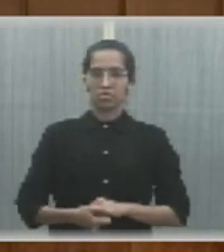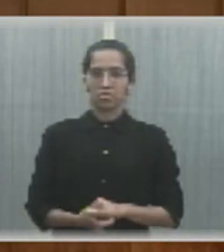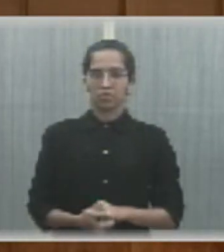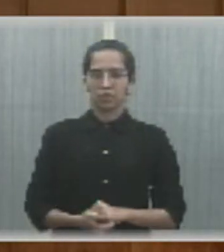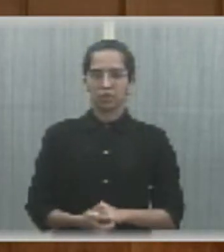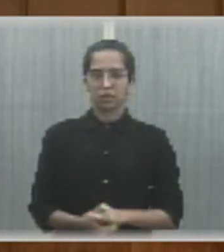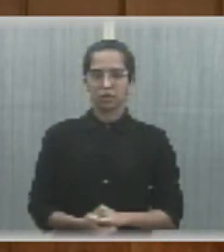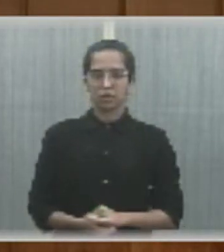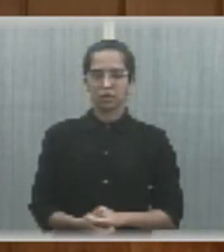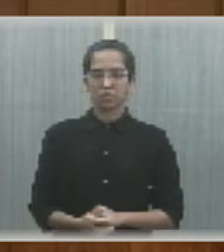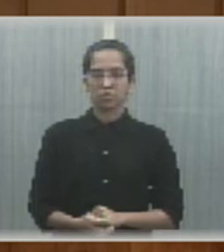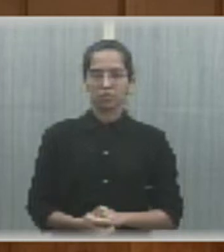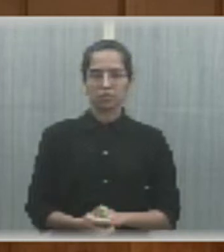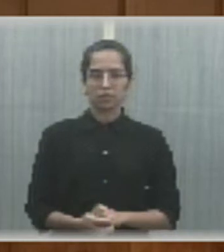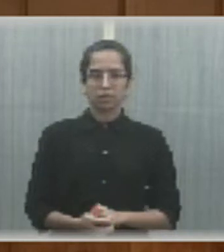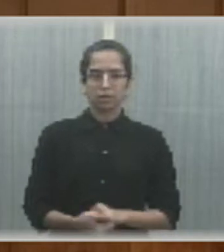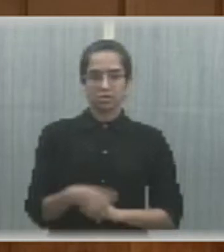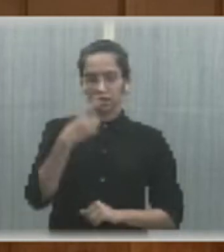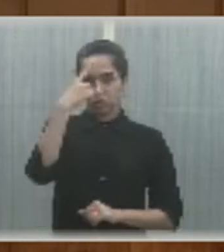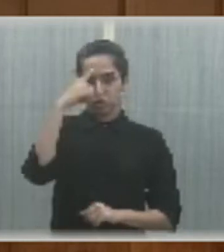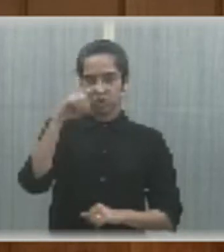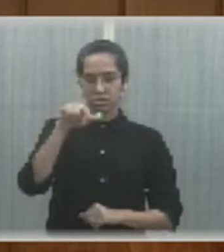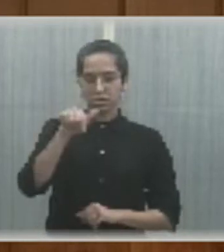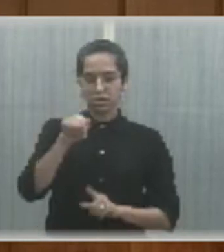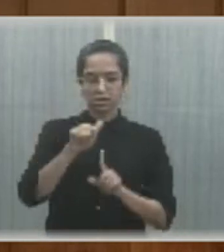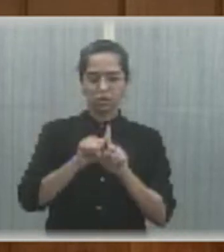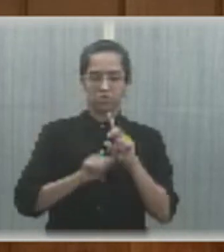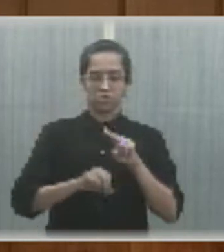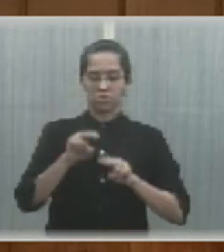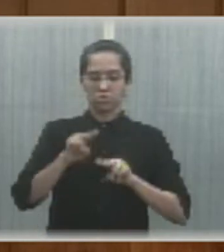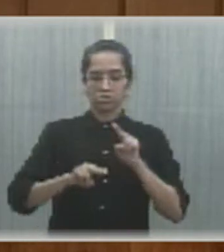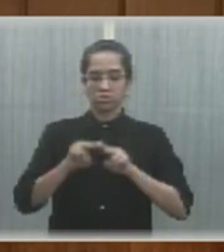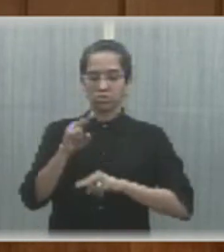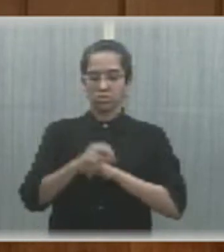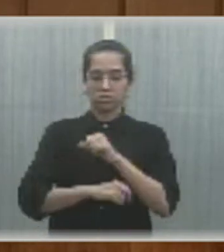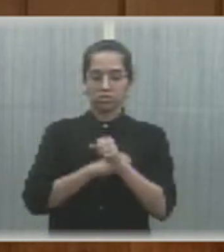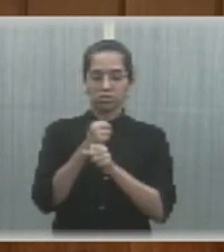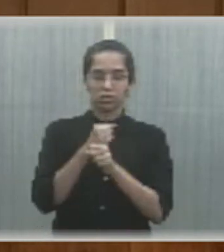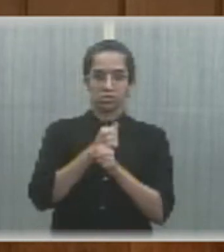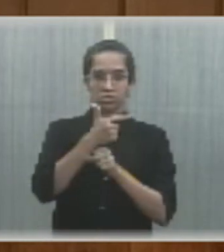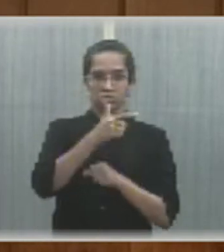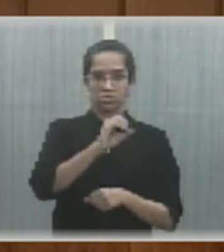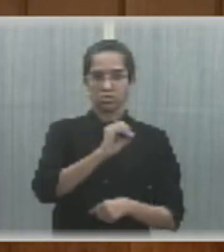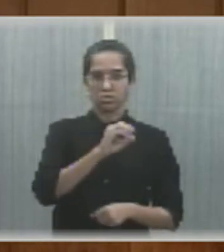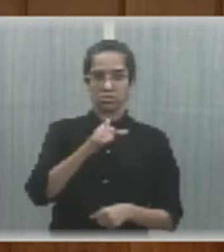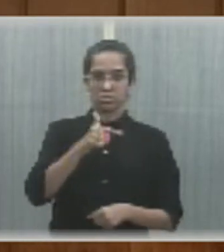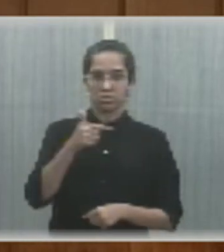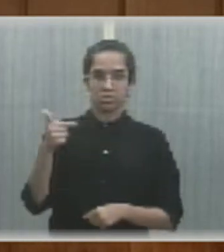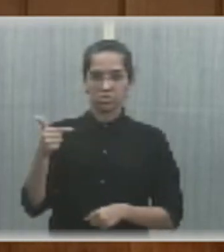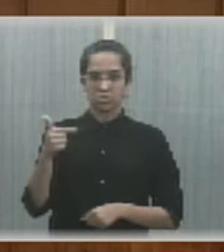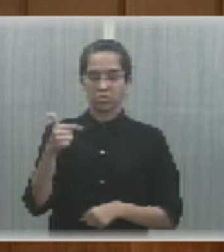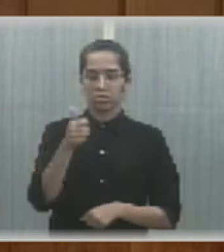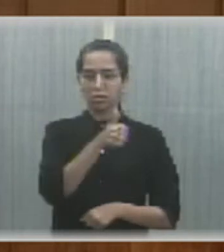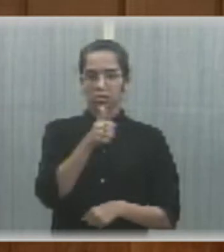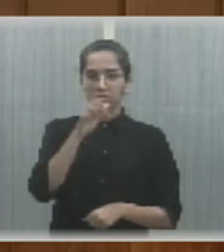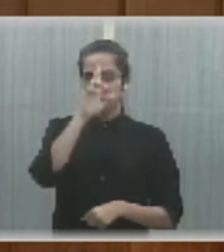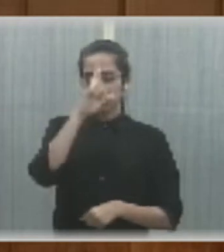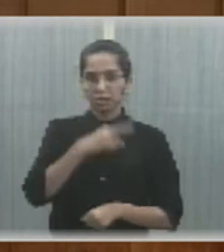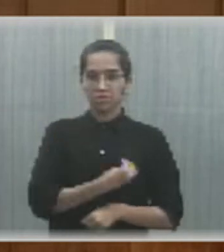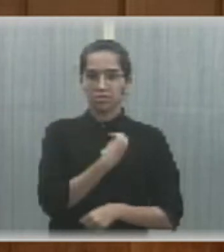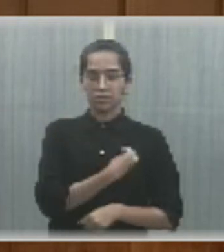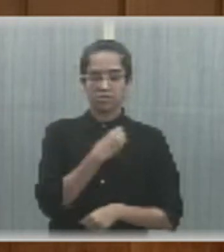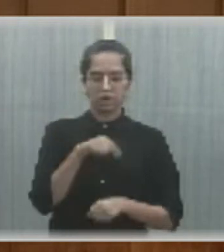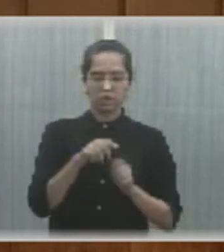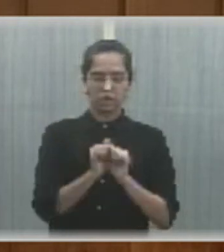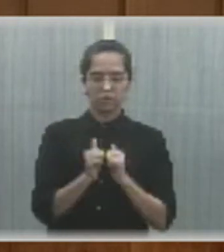do Estado do Piauí. Aos 7 dias do mês de junho do ano de 2022, às 11 horas, no Palácio